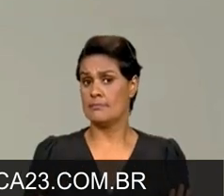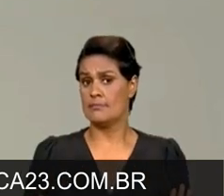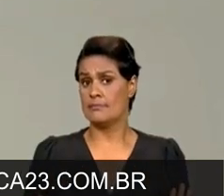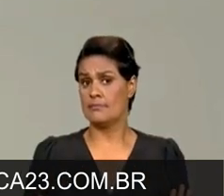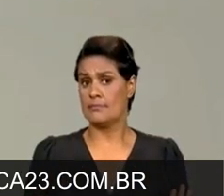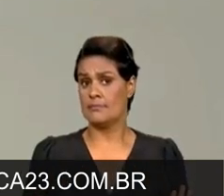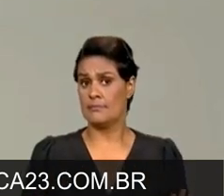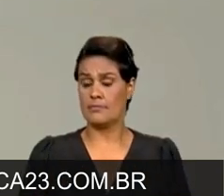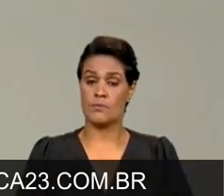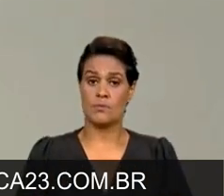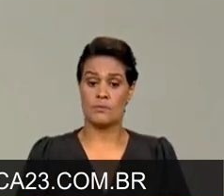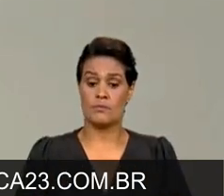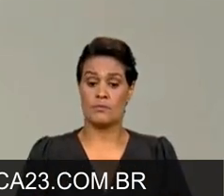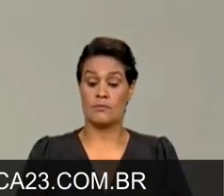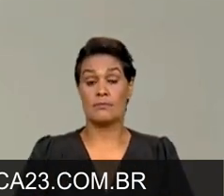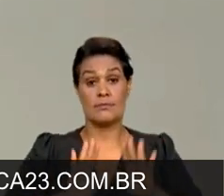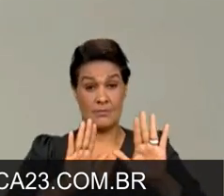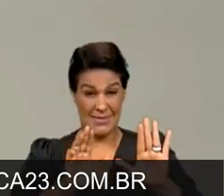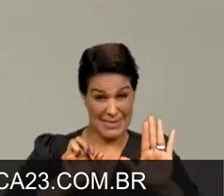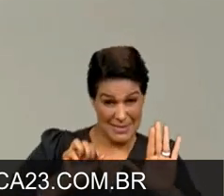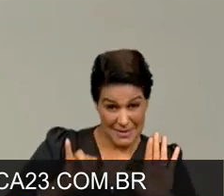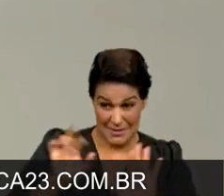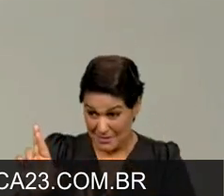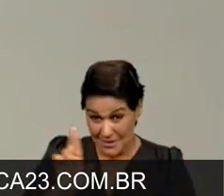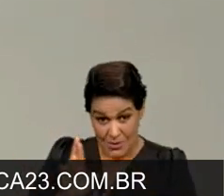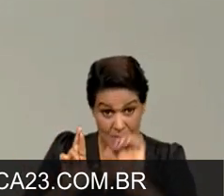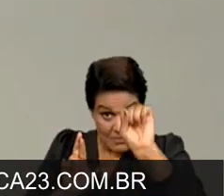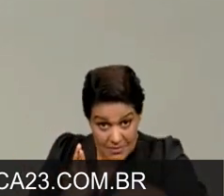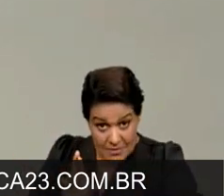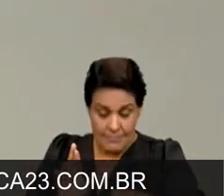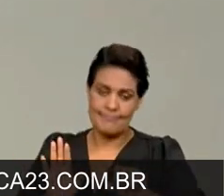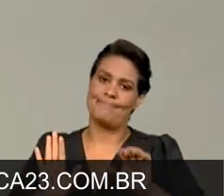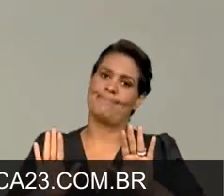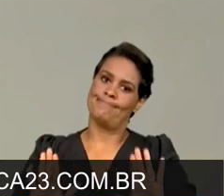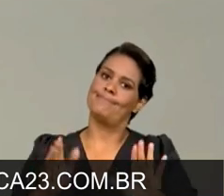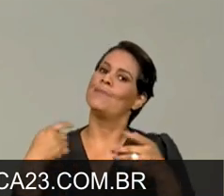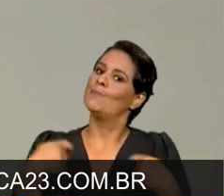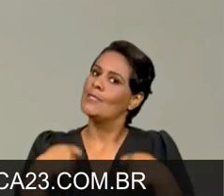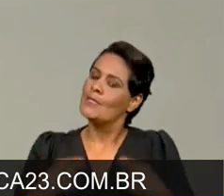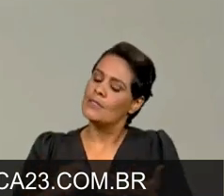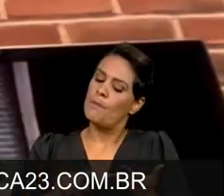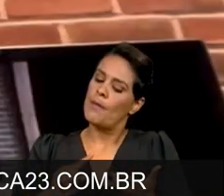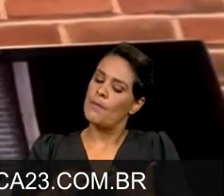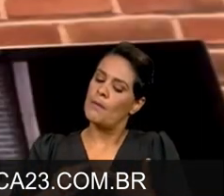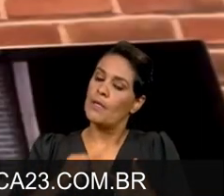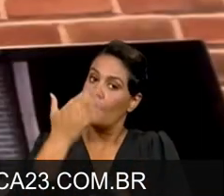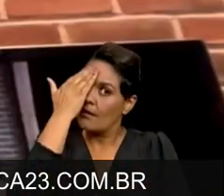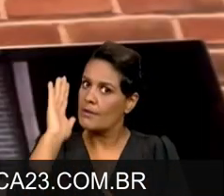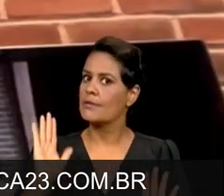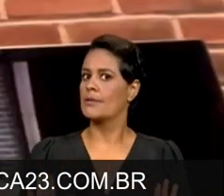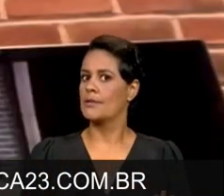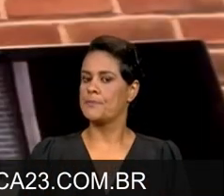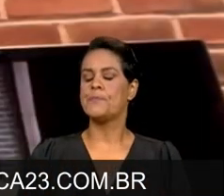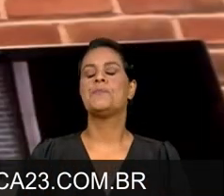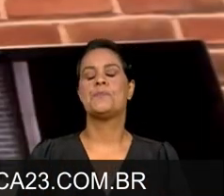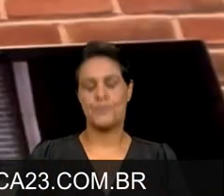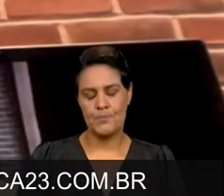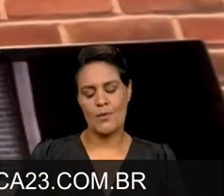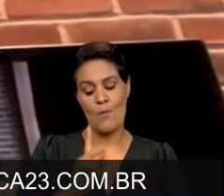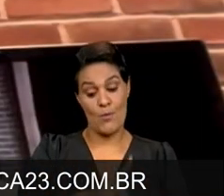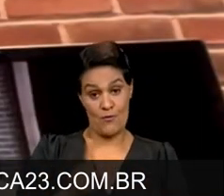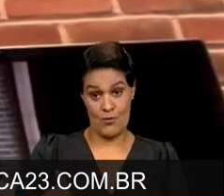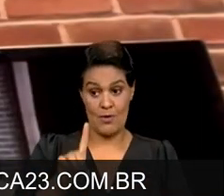objetivamente. Se a resposta é sim, precisamos entender quais são os termos. Para o professor Davi Nemer, não